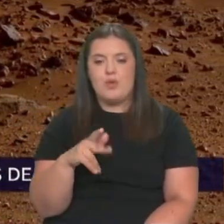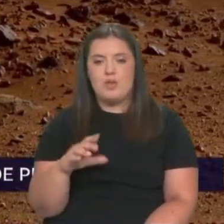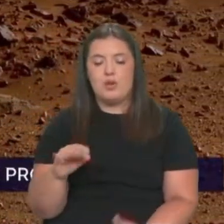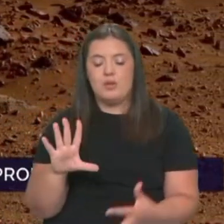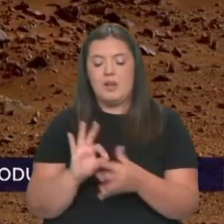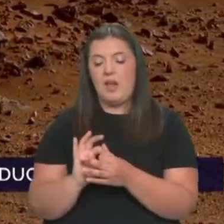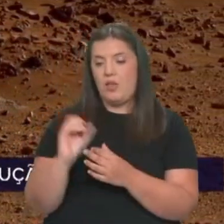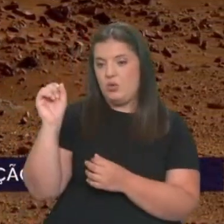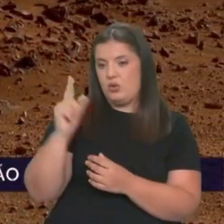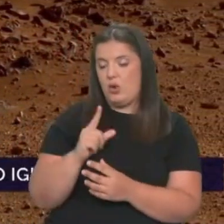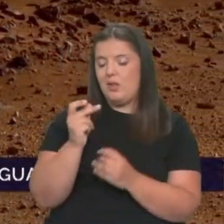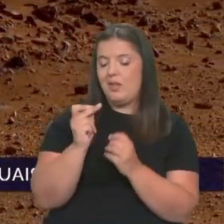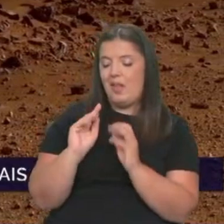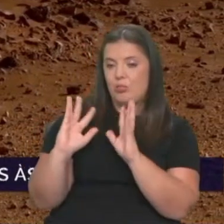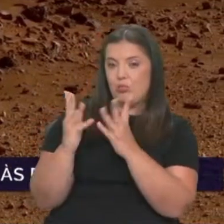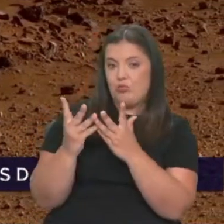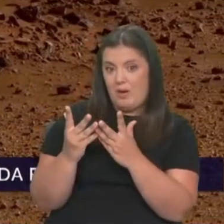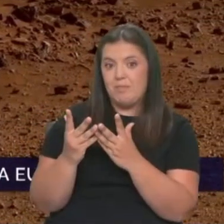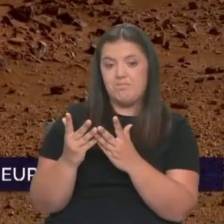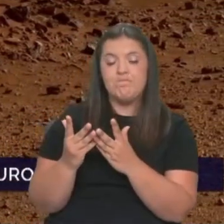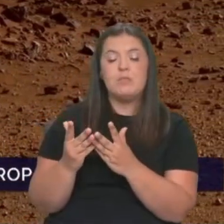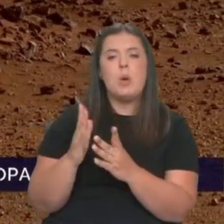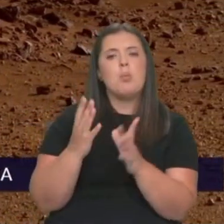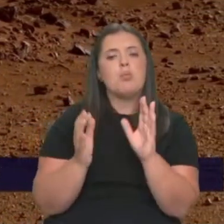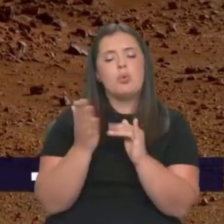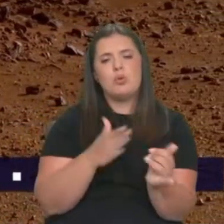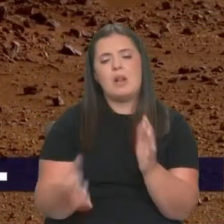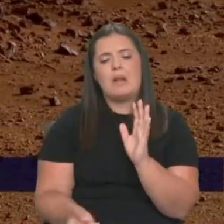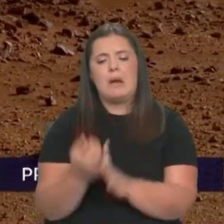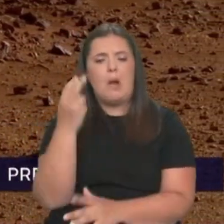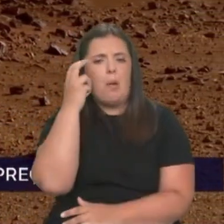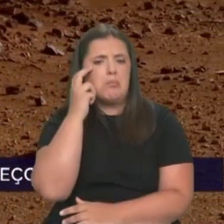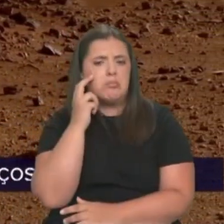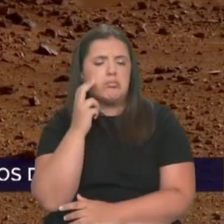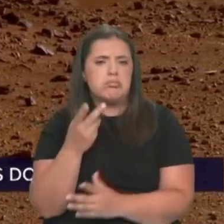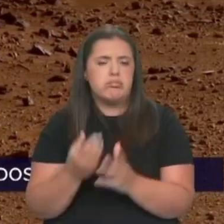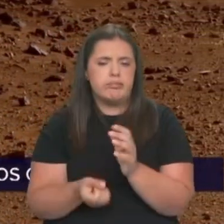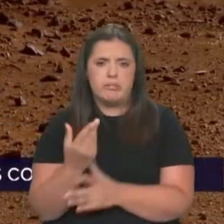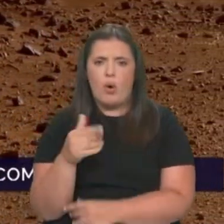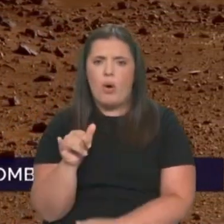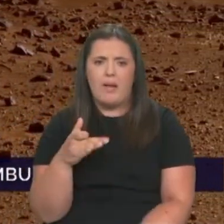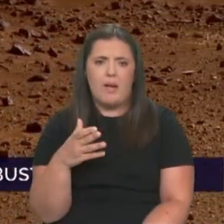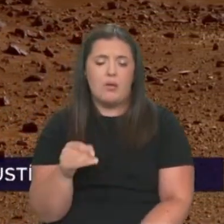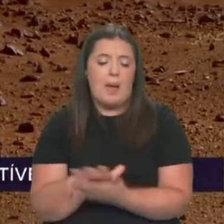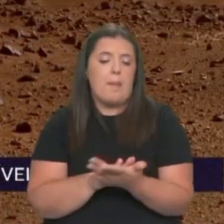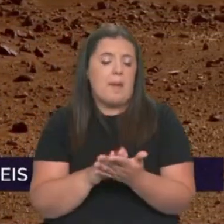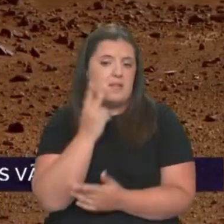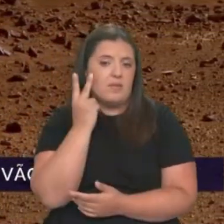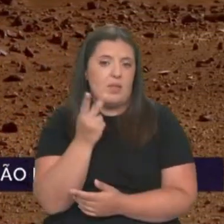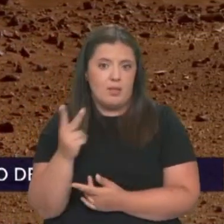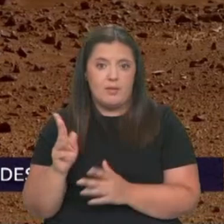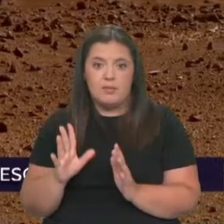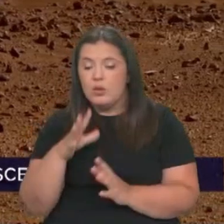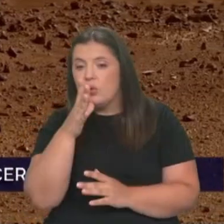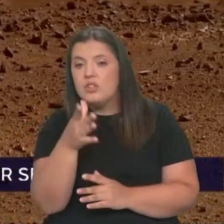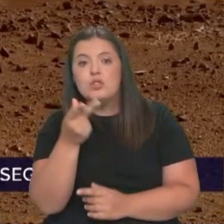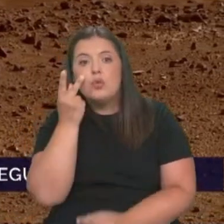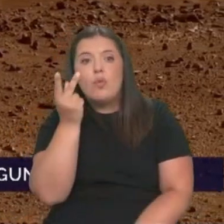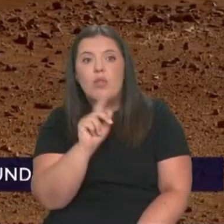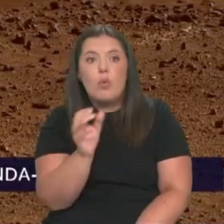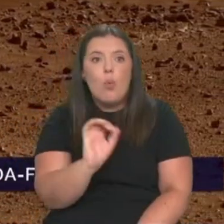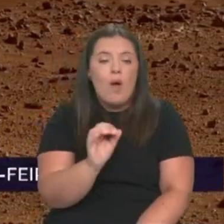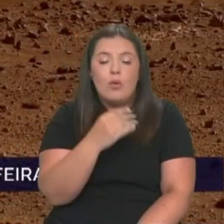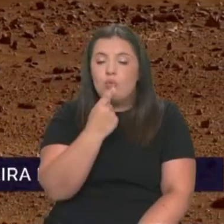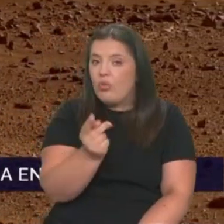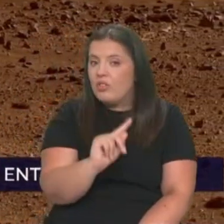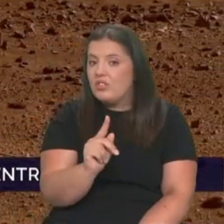atmosfera de Marte. Por outro lado, aquilo cria material orgânico, que é a base depois para a vida. Este estudo não diz que não houve vida em Marte. Diz que